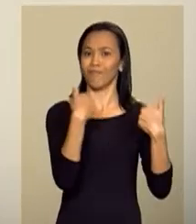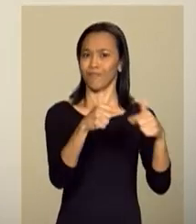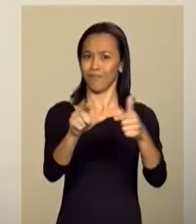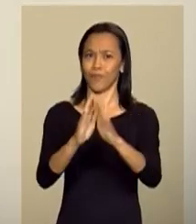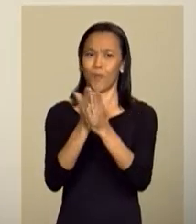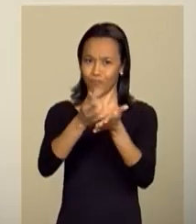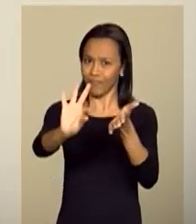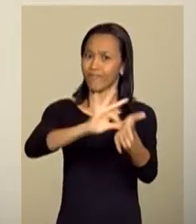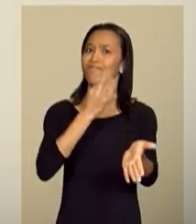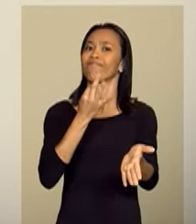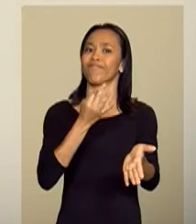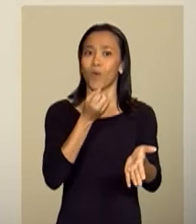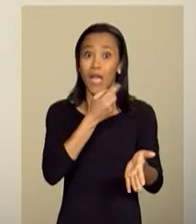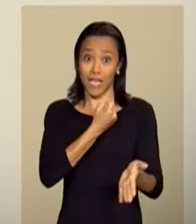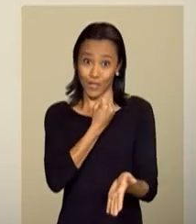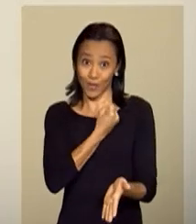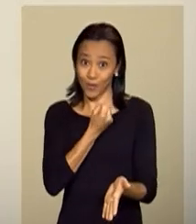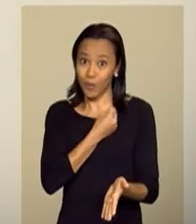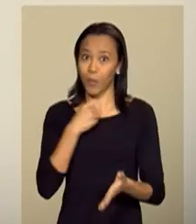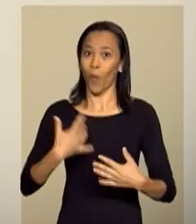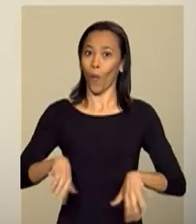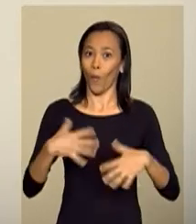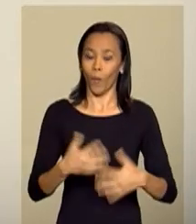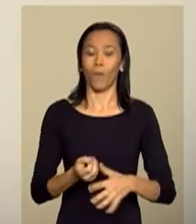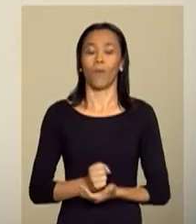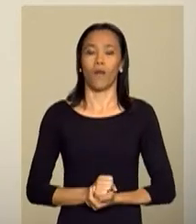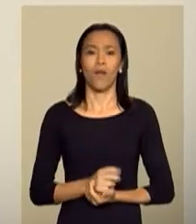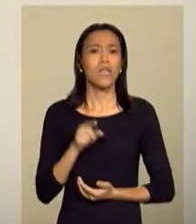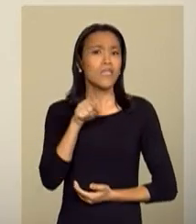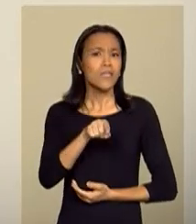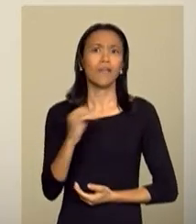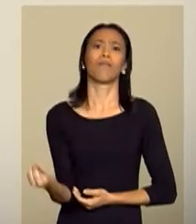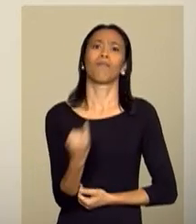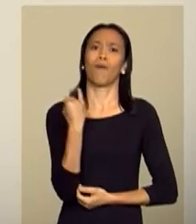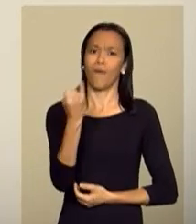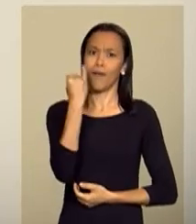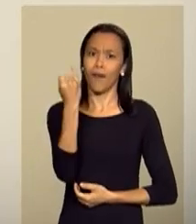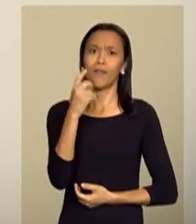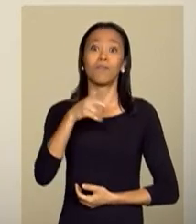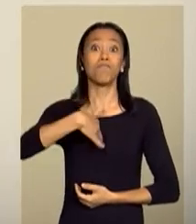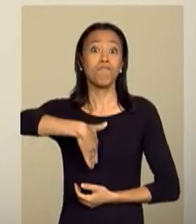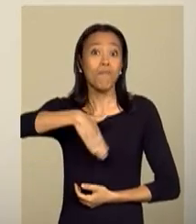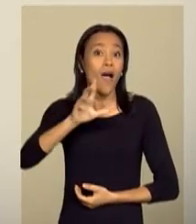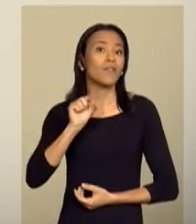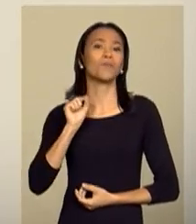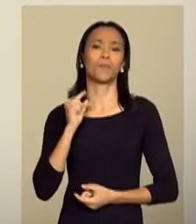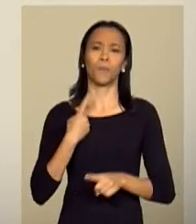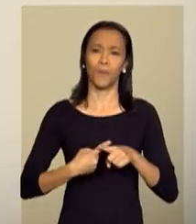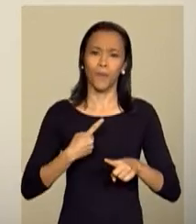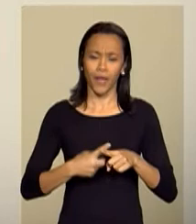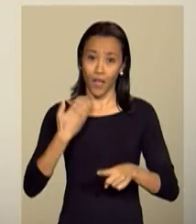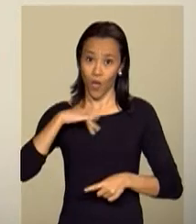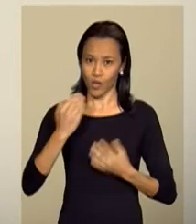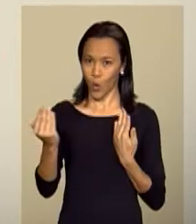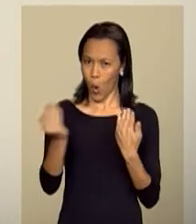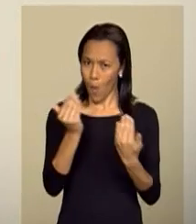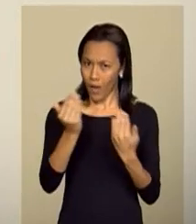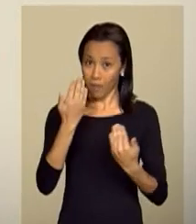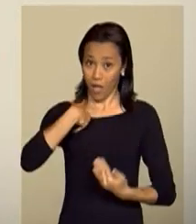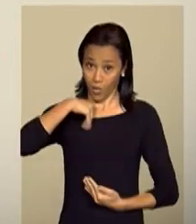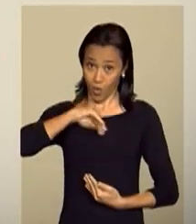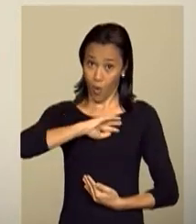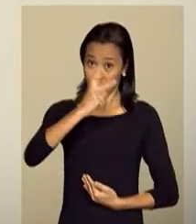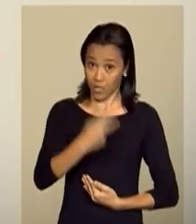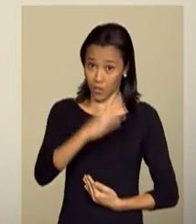carteira assinada o número É extraordinário e sua importância fica ainda maior Quando comparamos a nossa